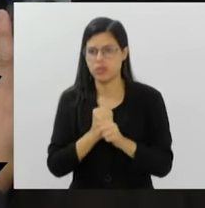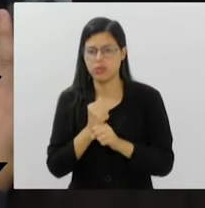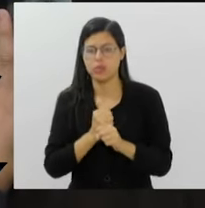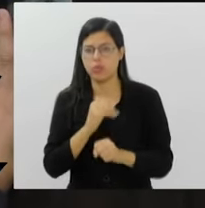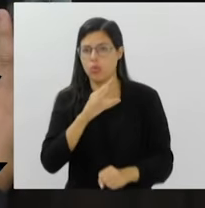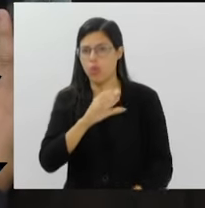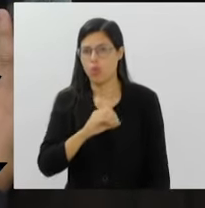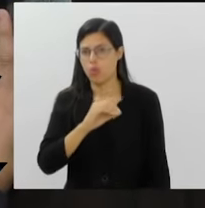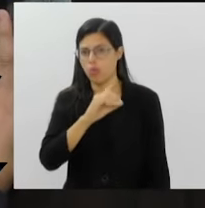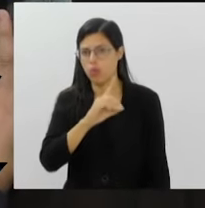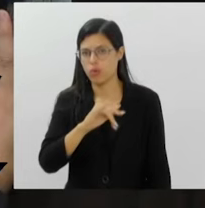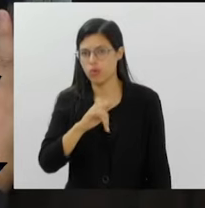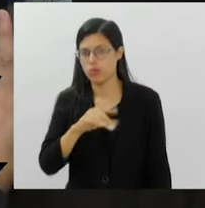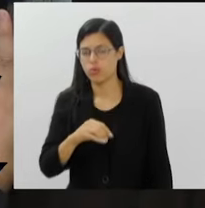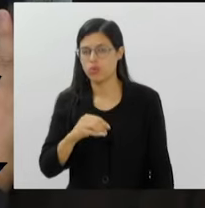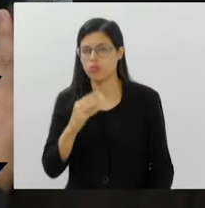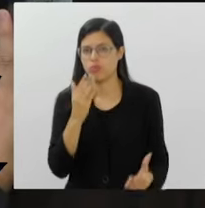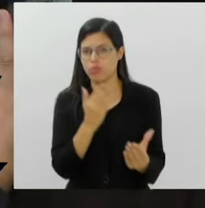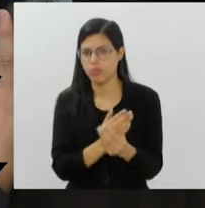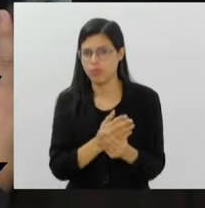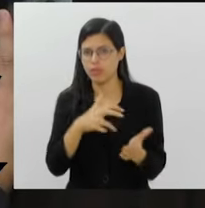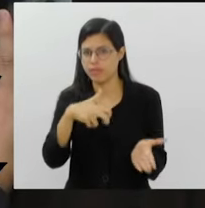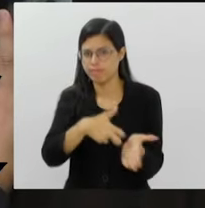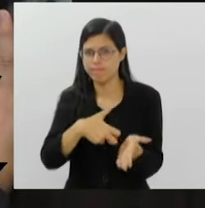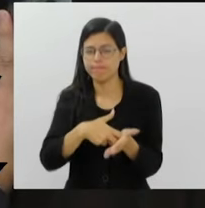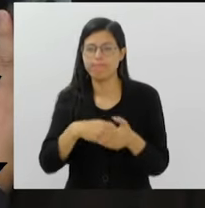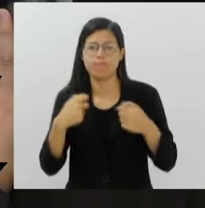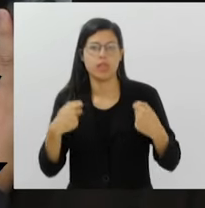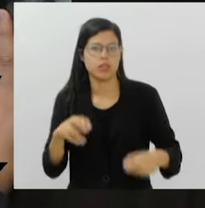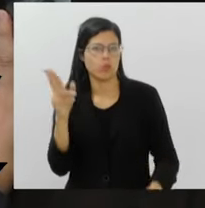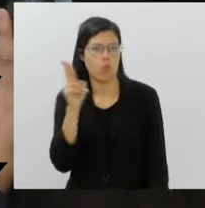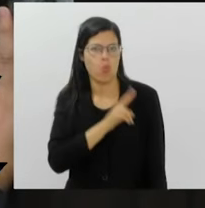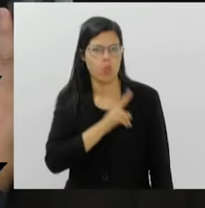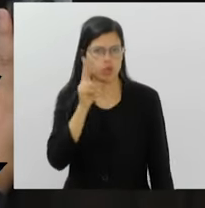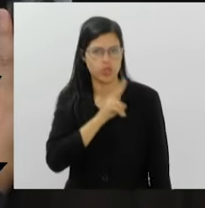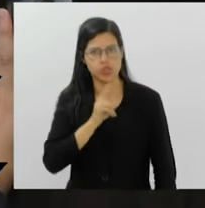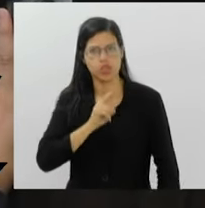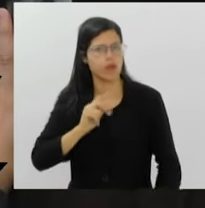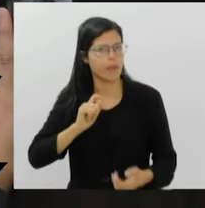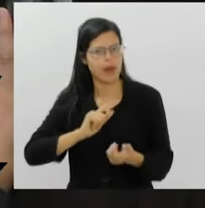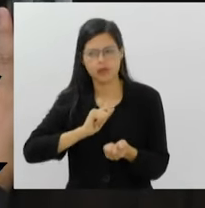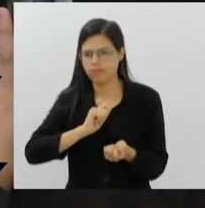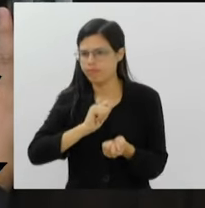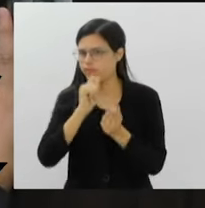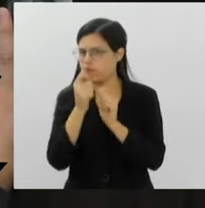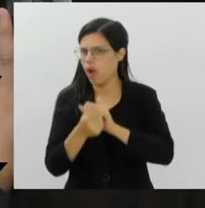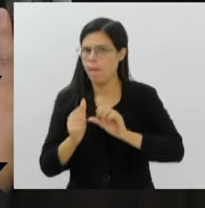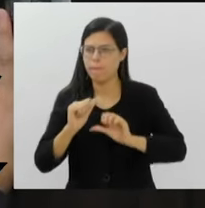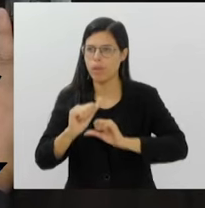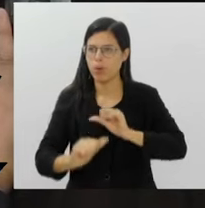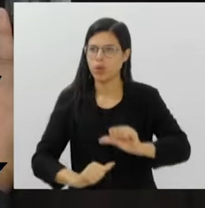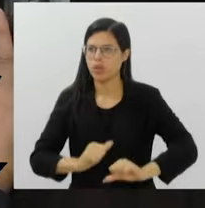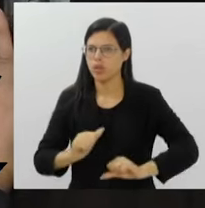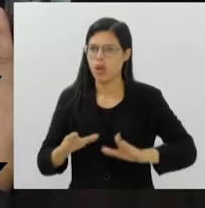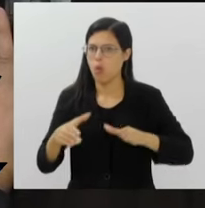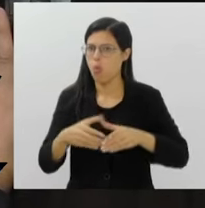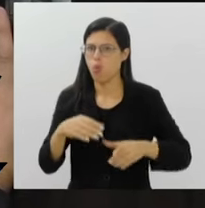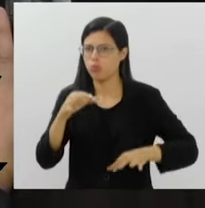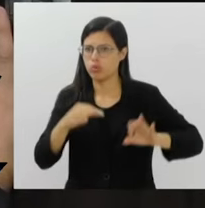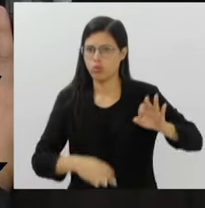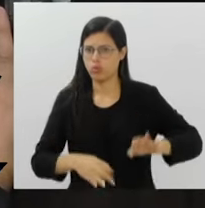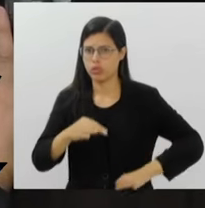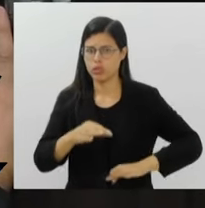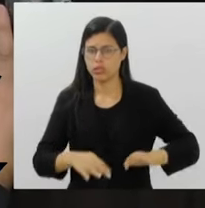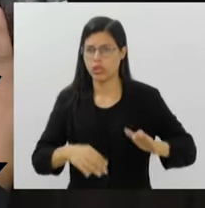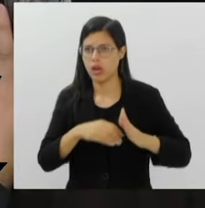Penal, que precisam, de fato, ser urgentemente atualizados por uma comissão de grandes juristas criminais. Temos